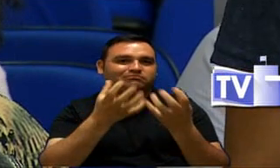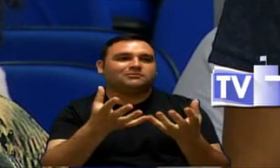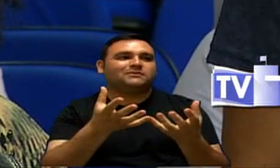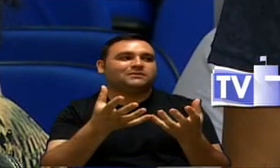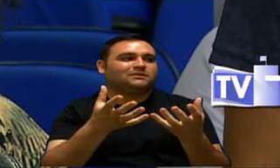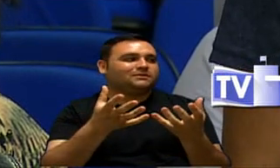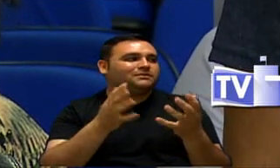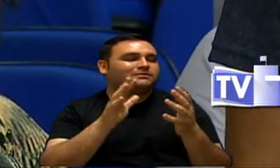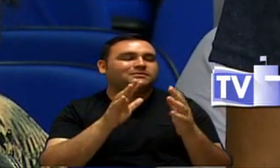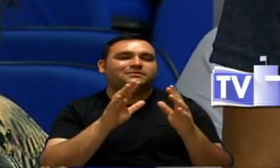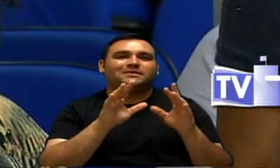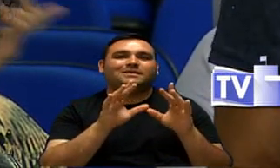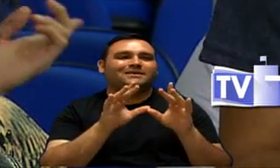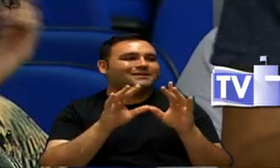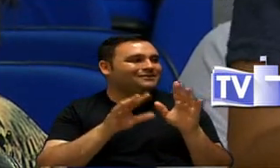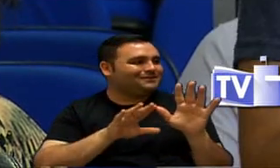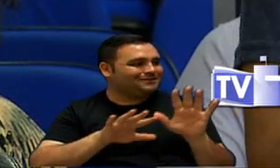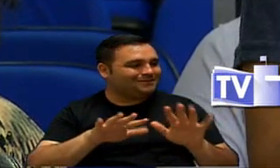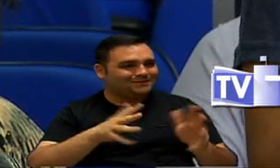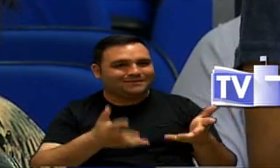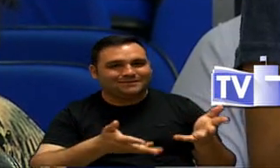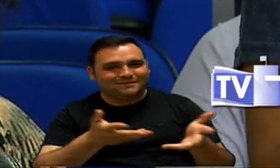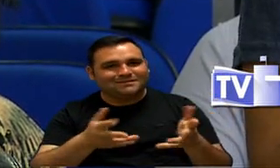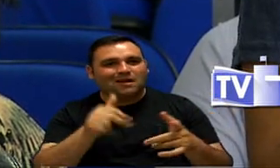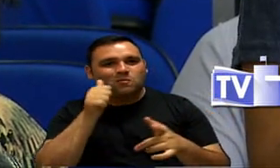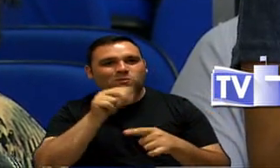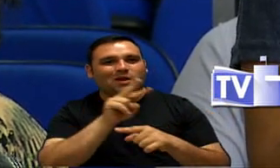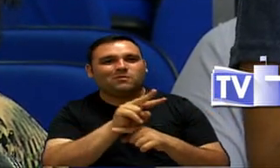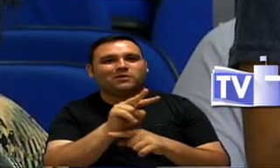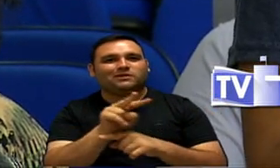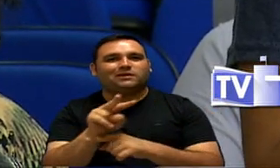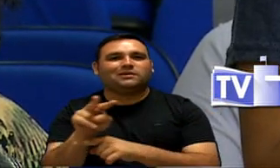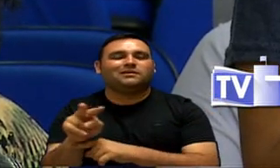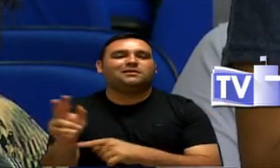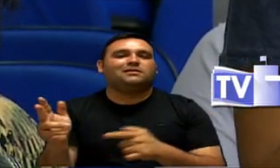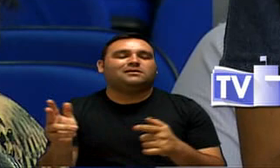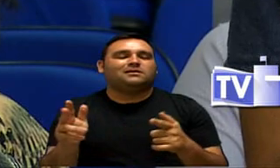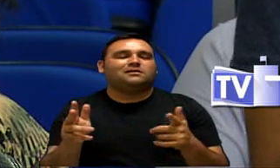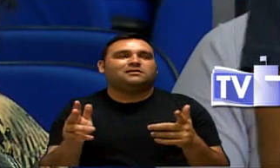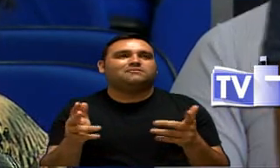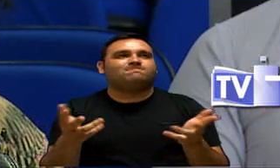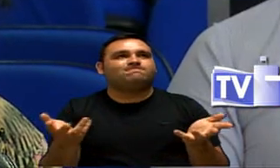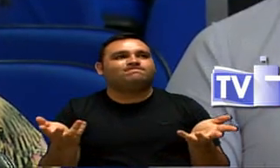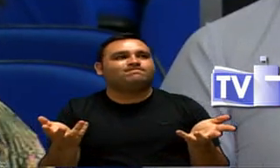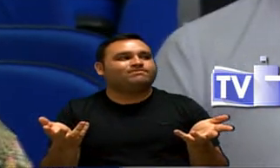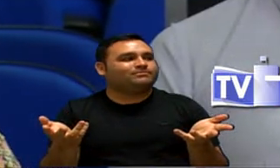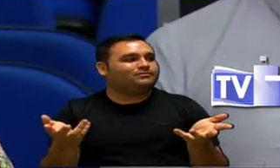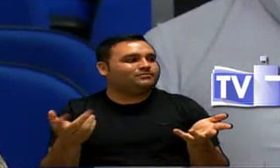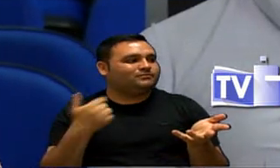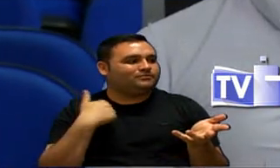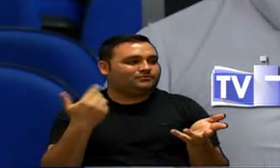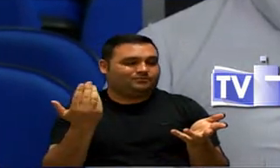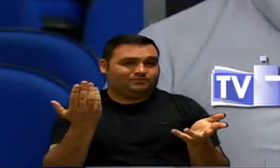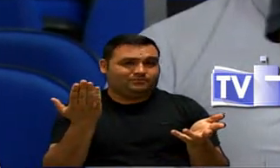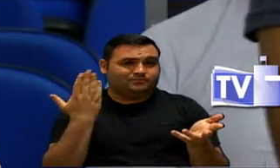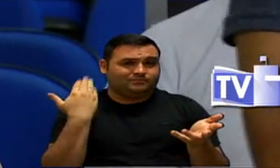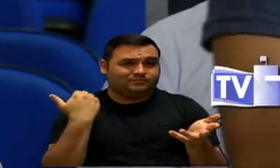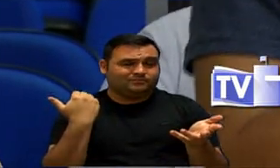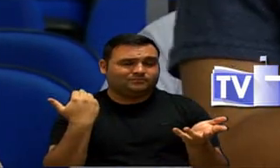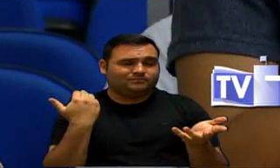bondade e delicadeza de proteger as mulheres. E eu estava